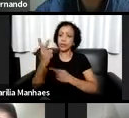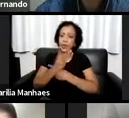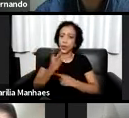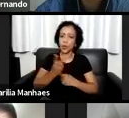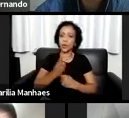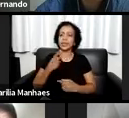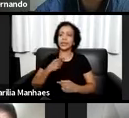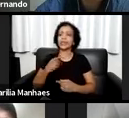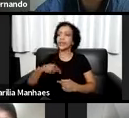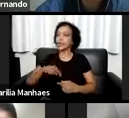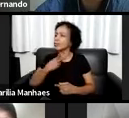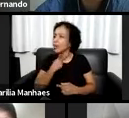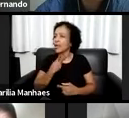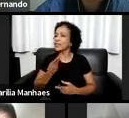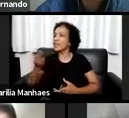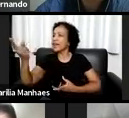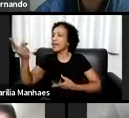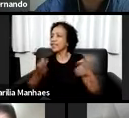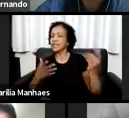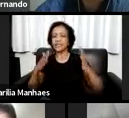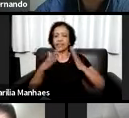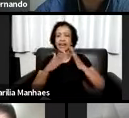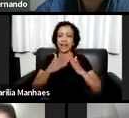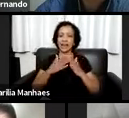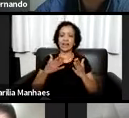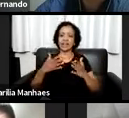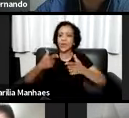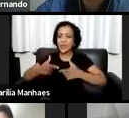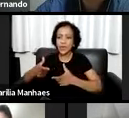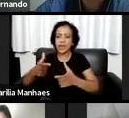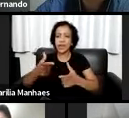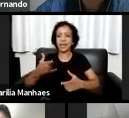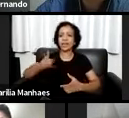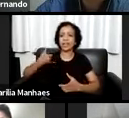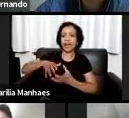sair, eu já sou daquela faixa de idade acima dos 60 anos,